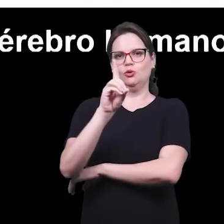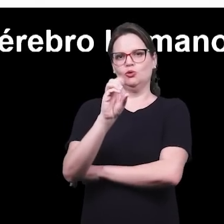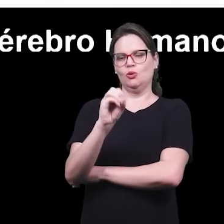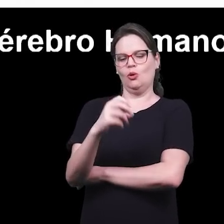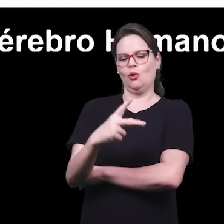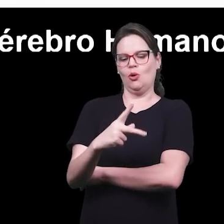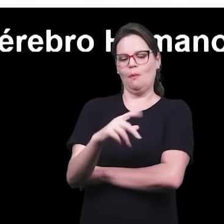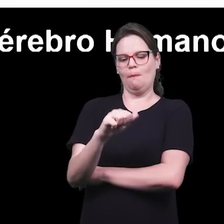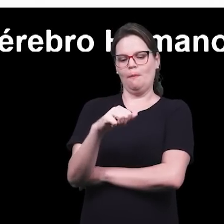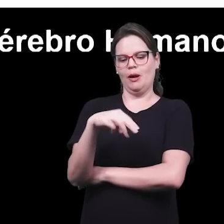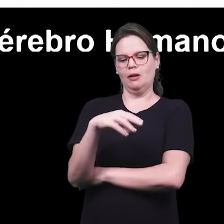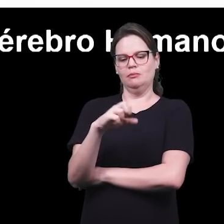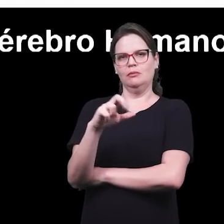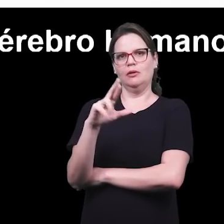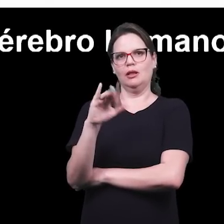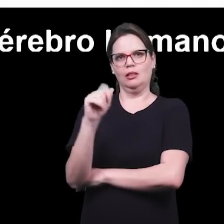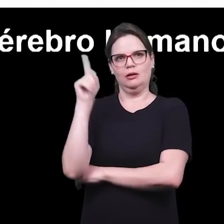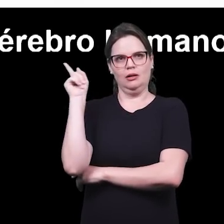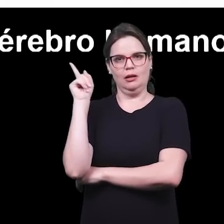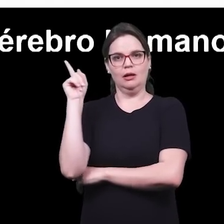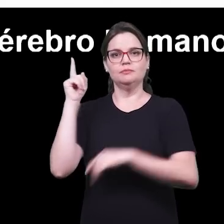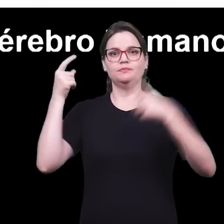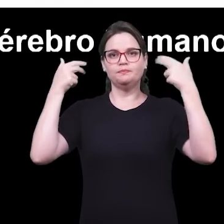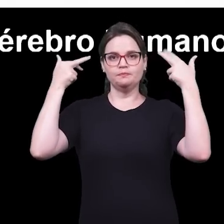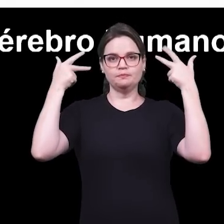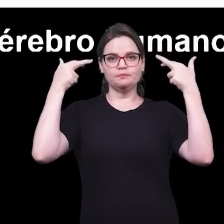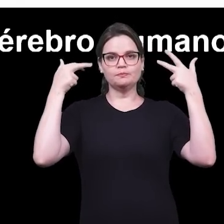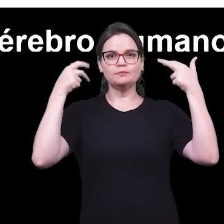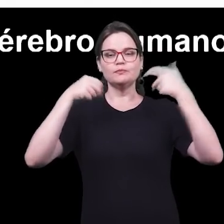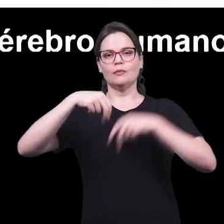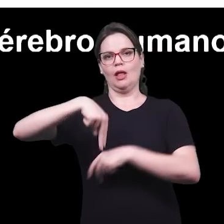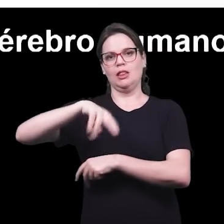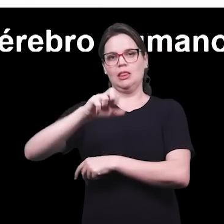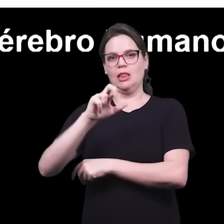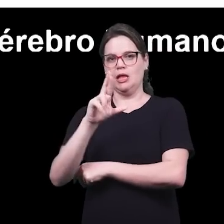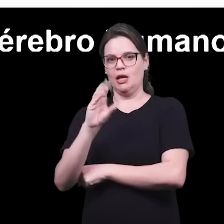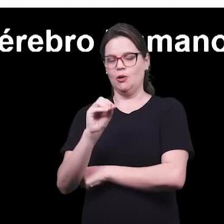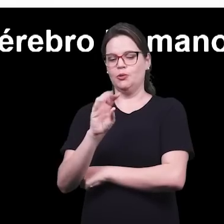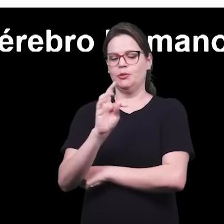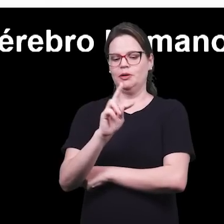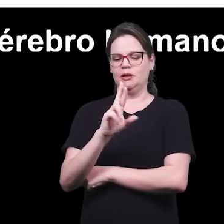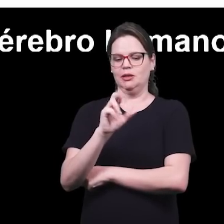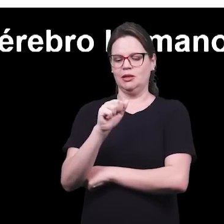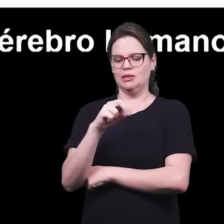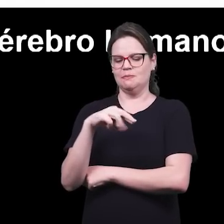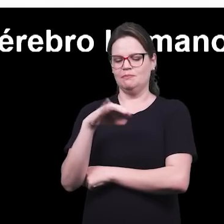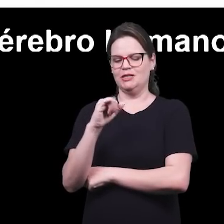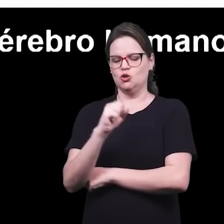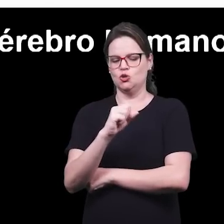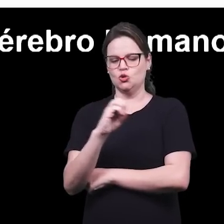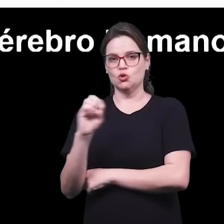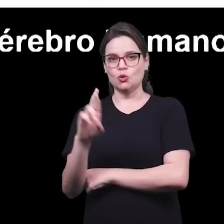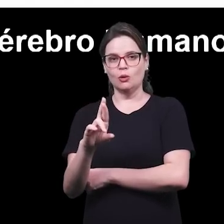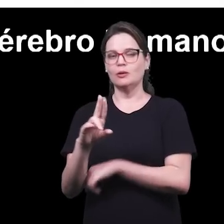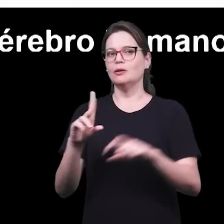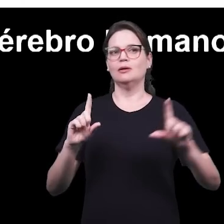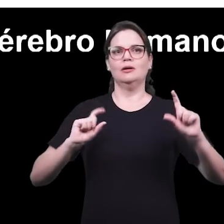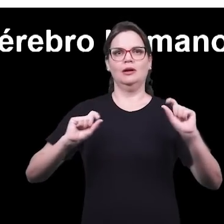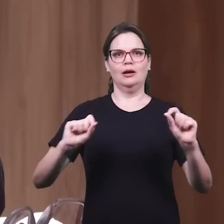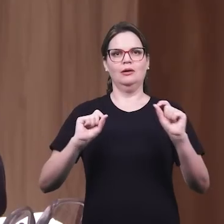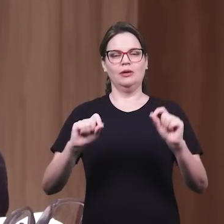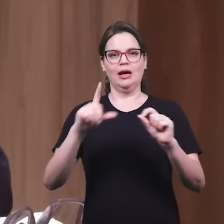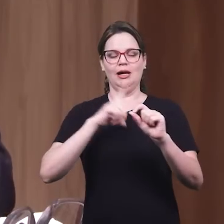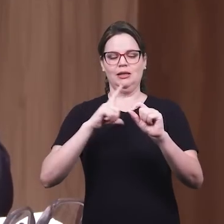que neurotransmissor é esse responsável, e as duas regiões importantes da formação da memória, que é a área